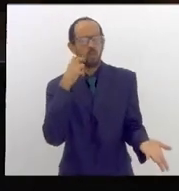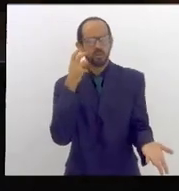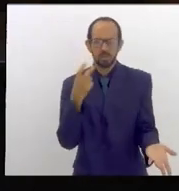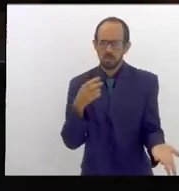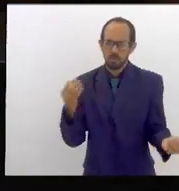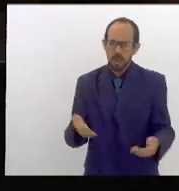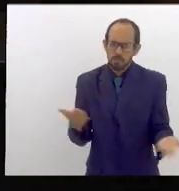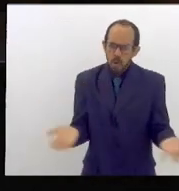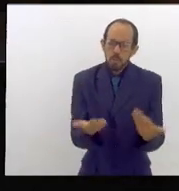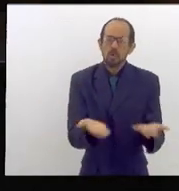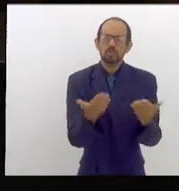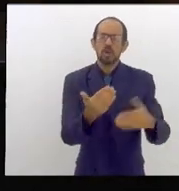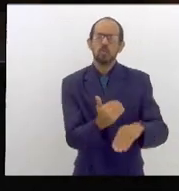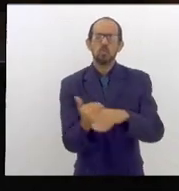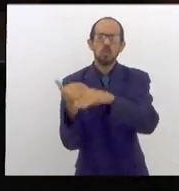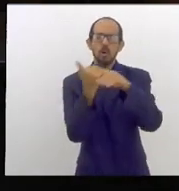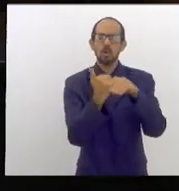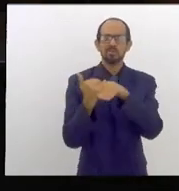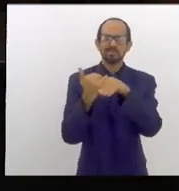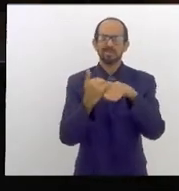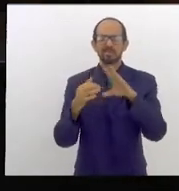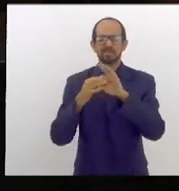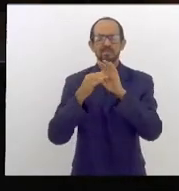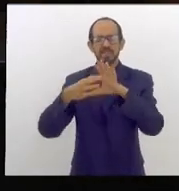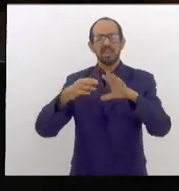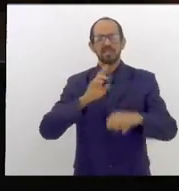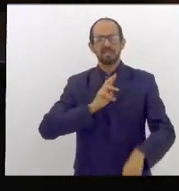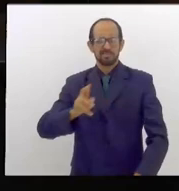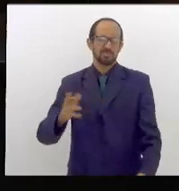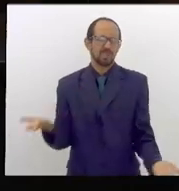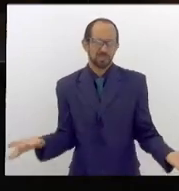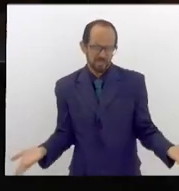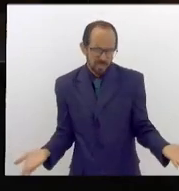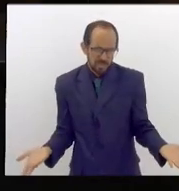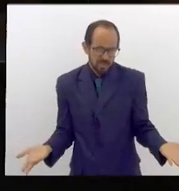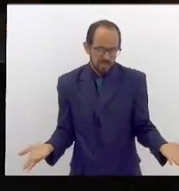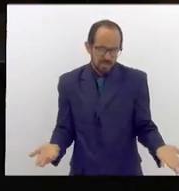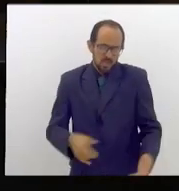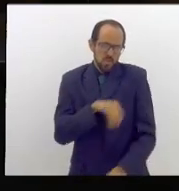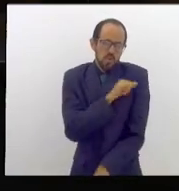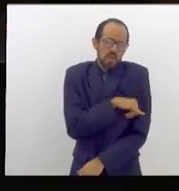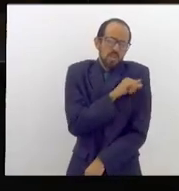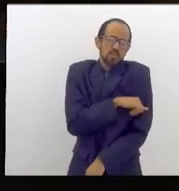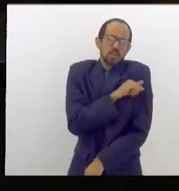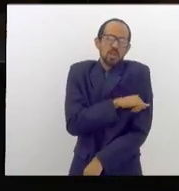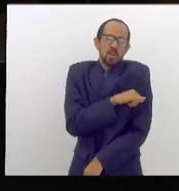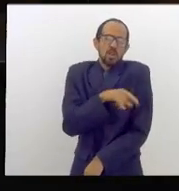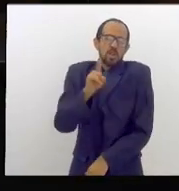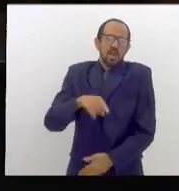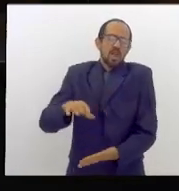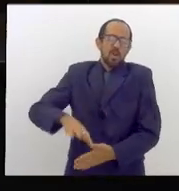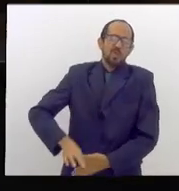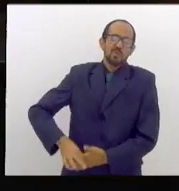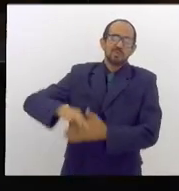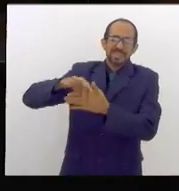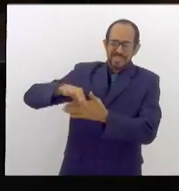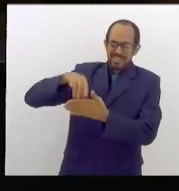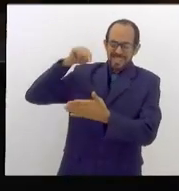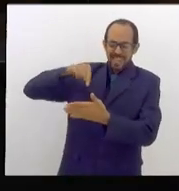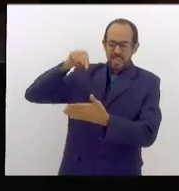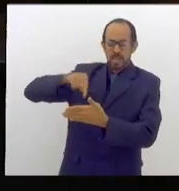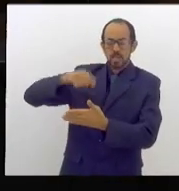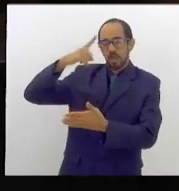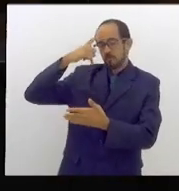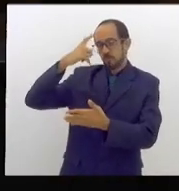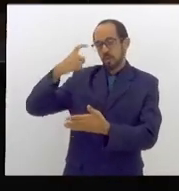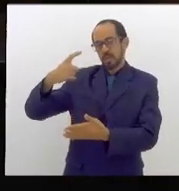da Igualdade racial e liberdade religiosa o Rio de Janeiro é um dos protagonistas da violência